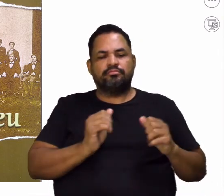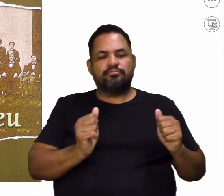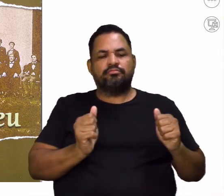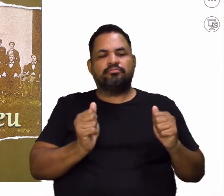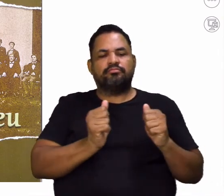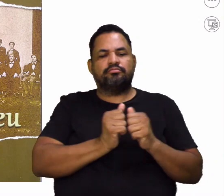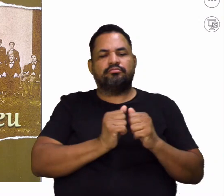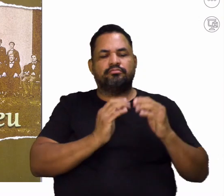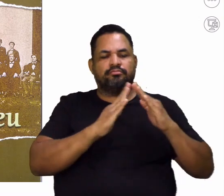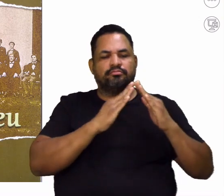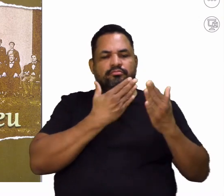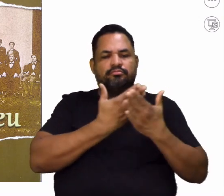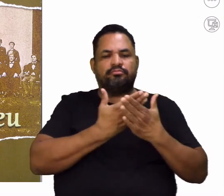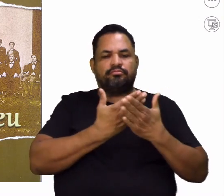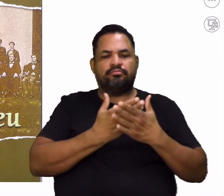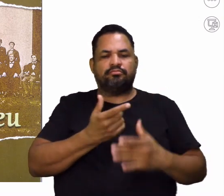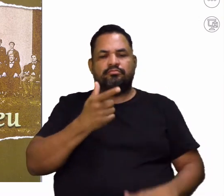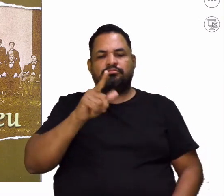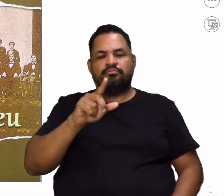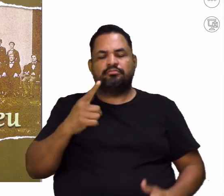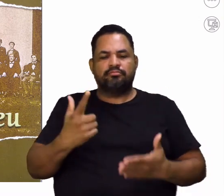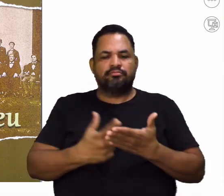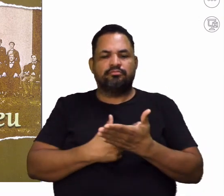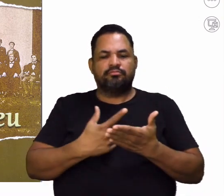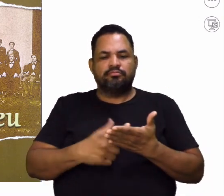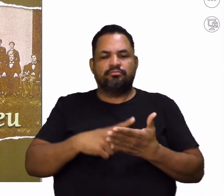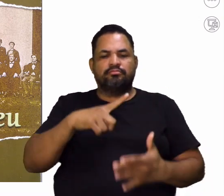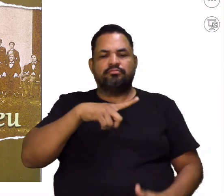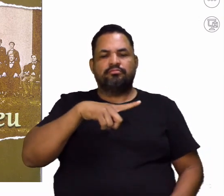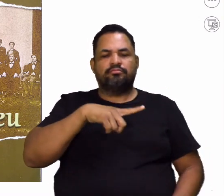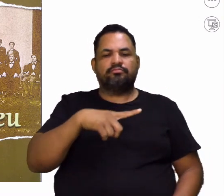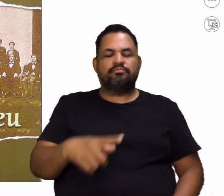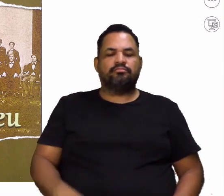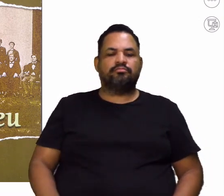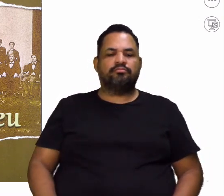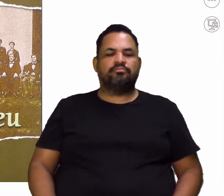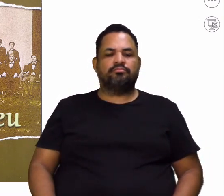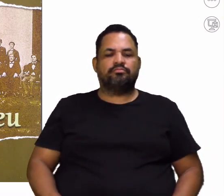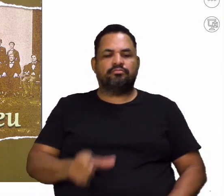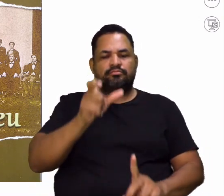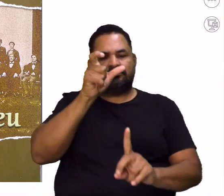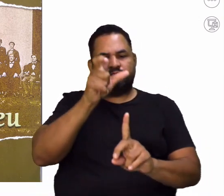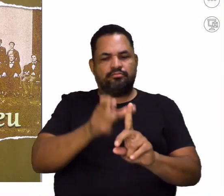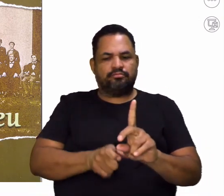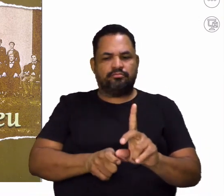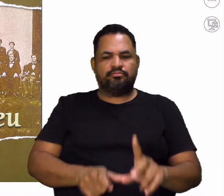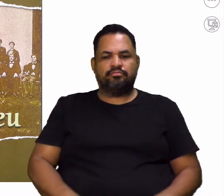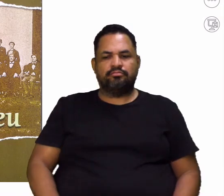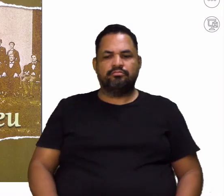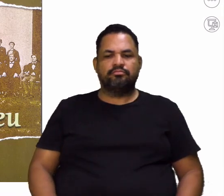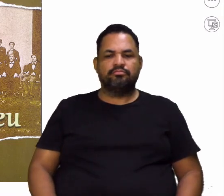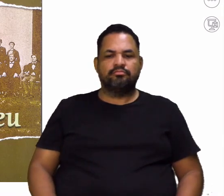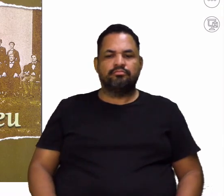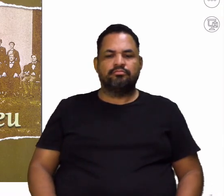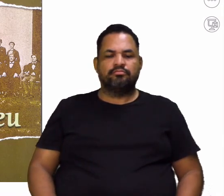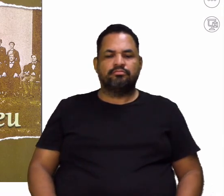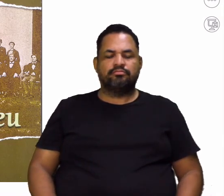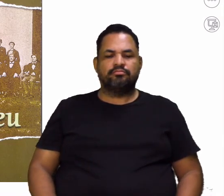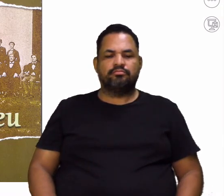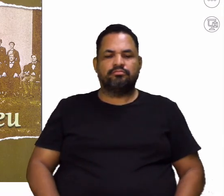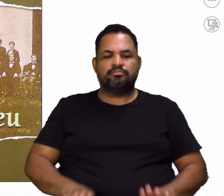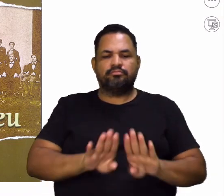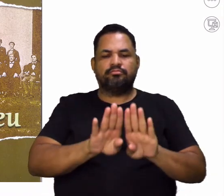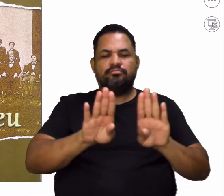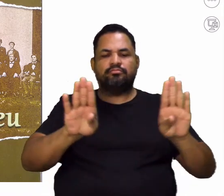da escola aí já no outro nós temos aqui um dos personagens né olha que a